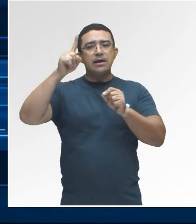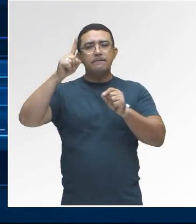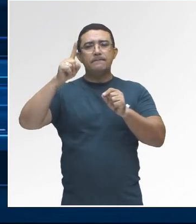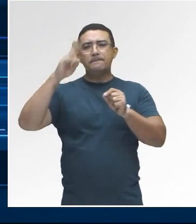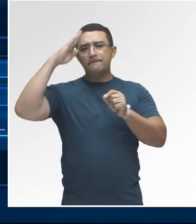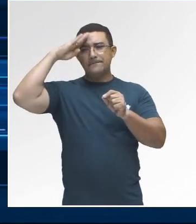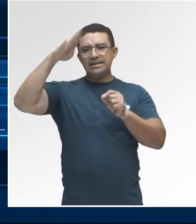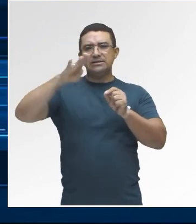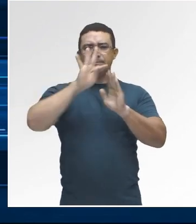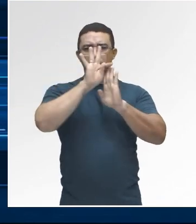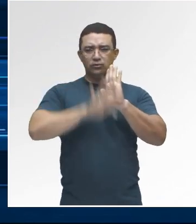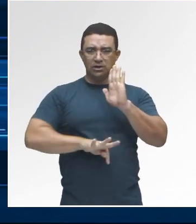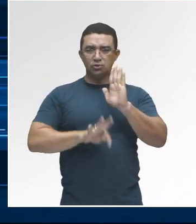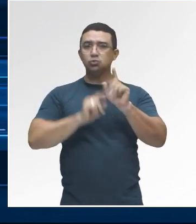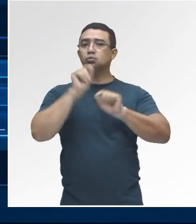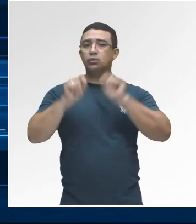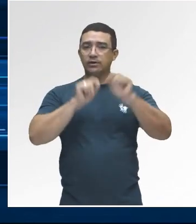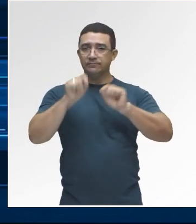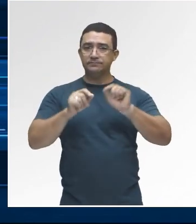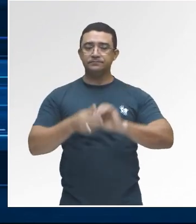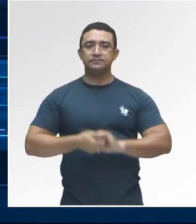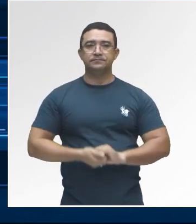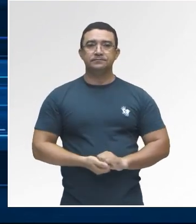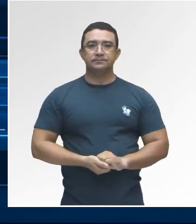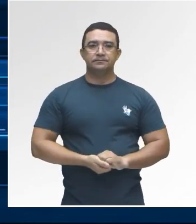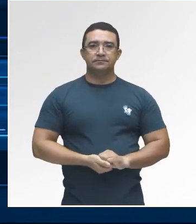ver a questão. Vamos dar uma olhada.